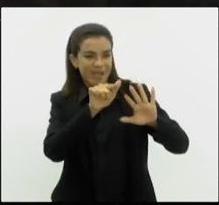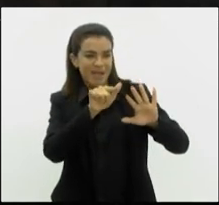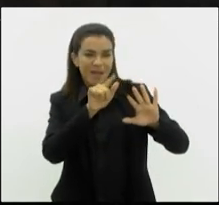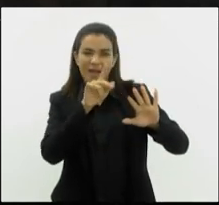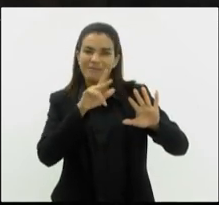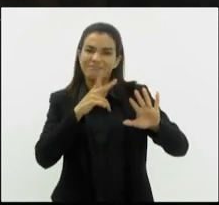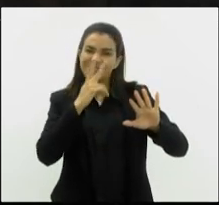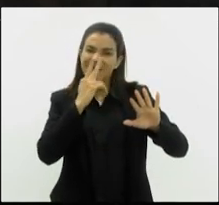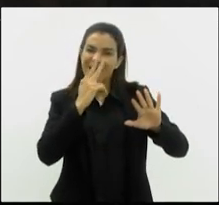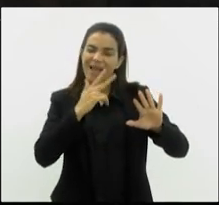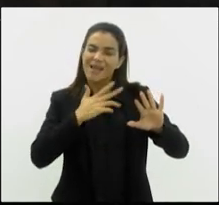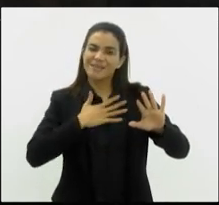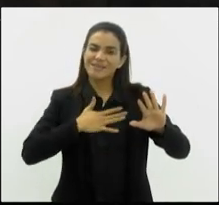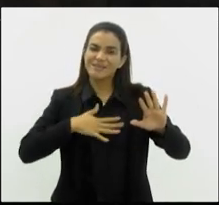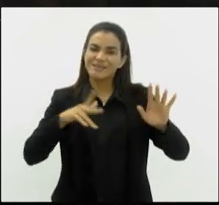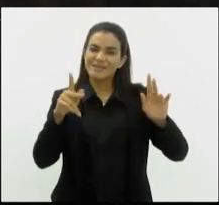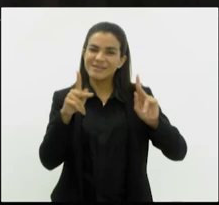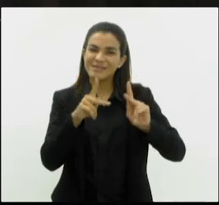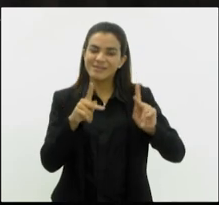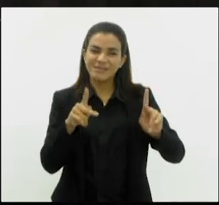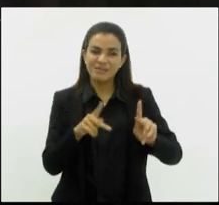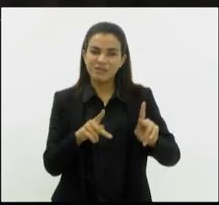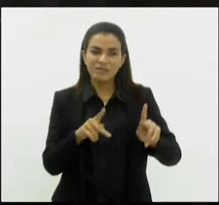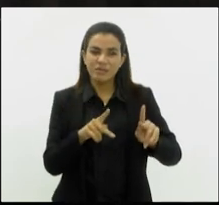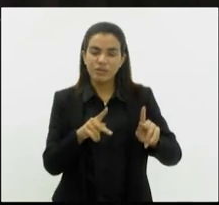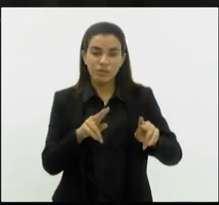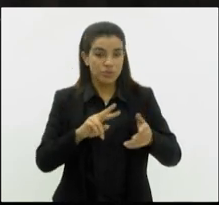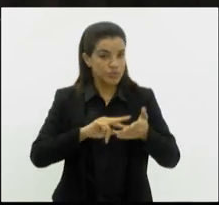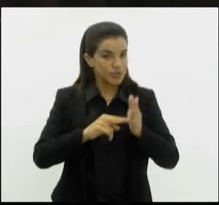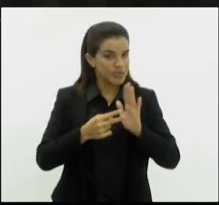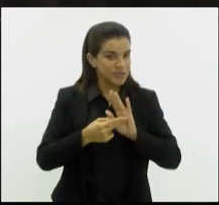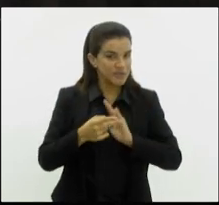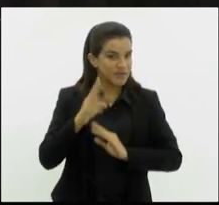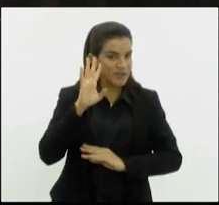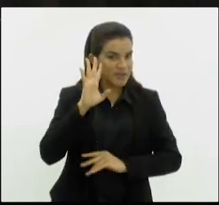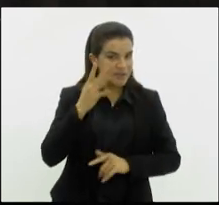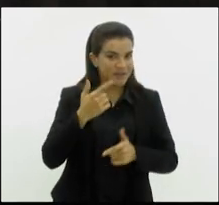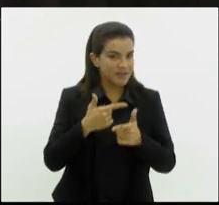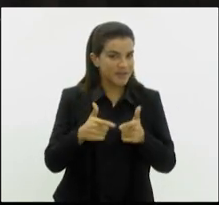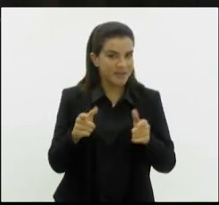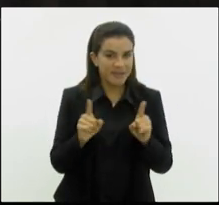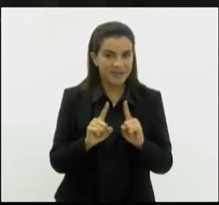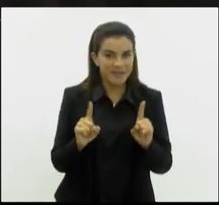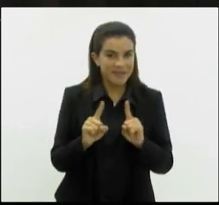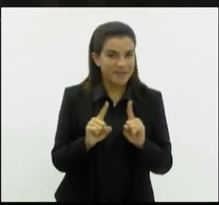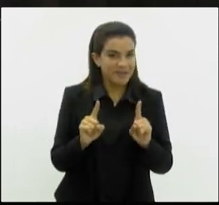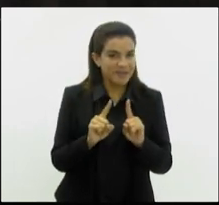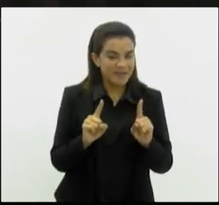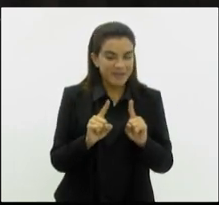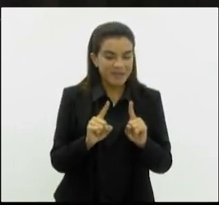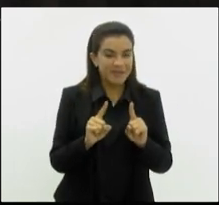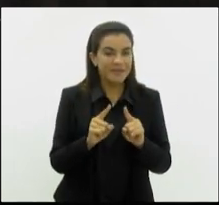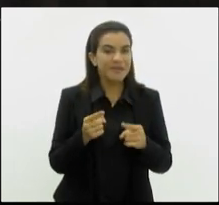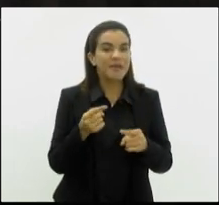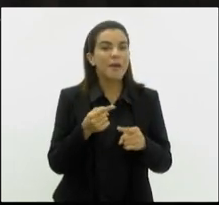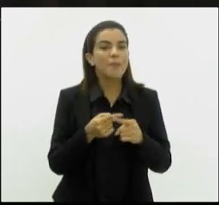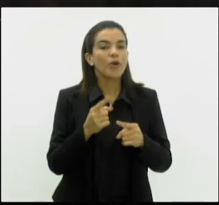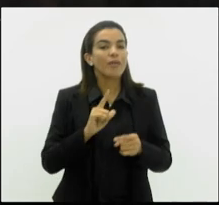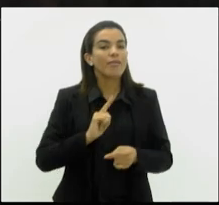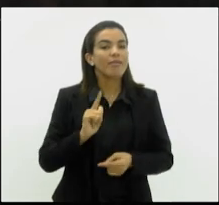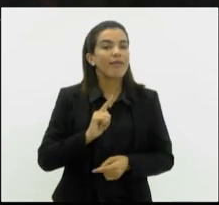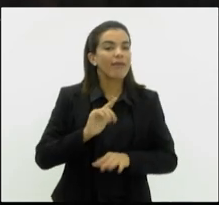tranquilidade, senhor presidente, não é porque o problema foi resolvido, não. É porque houve um